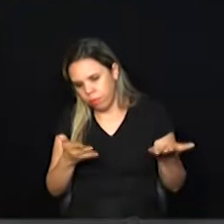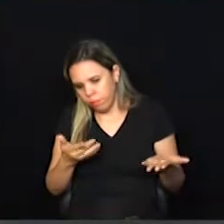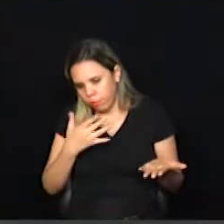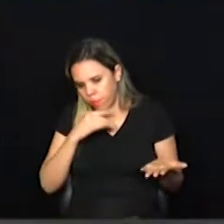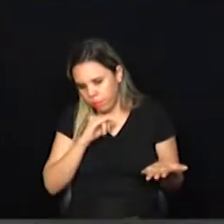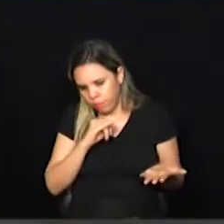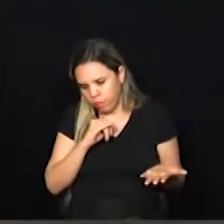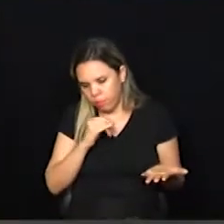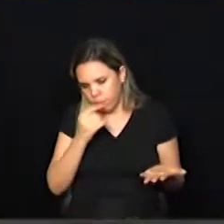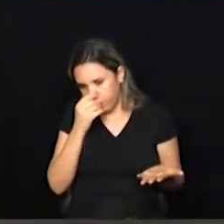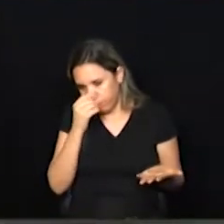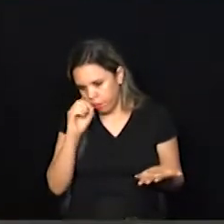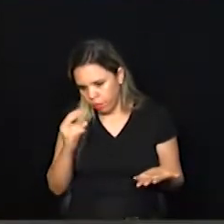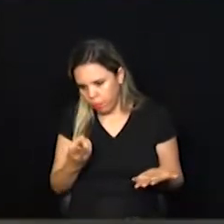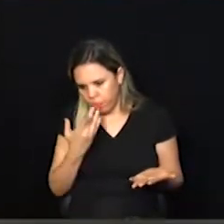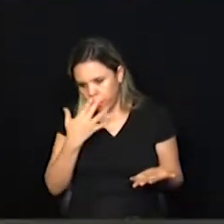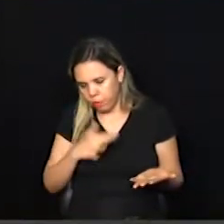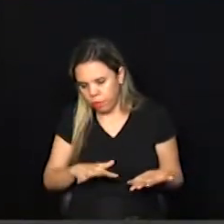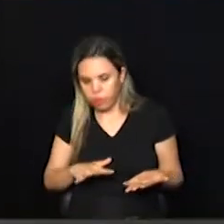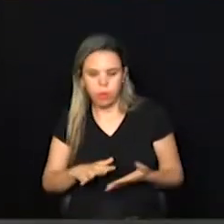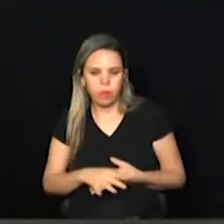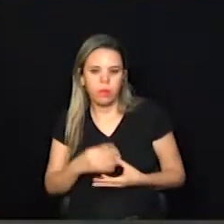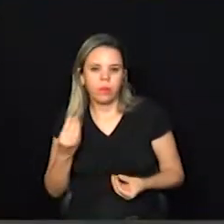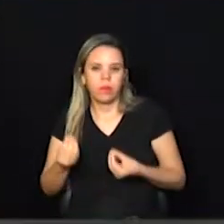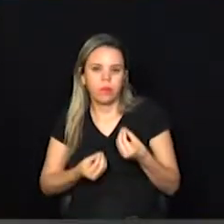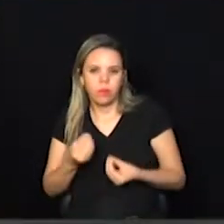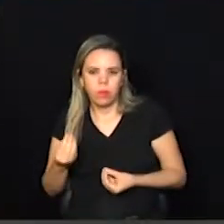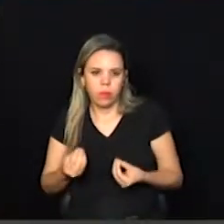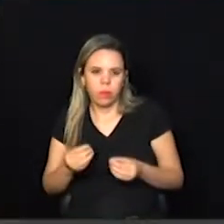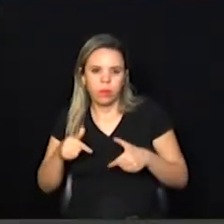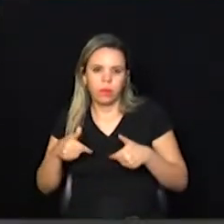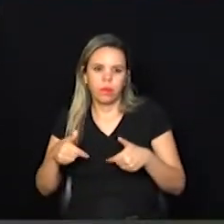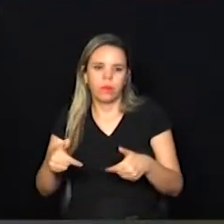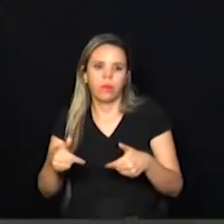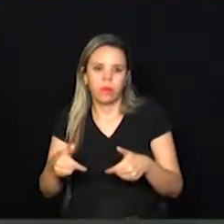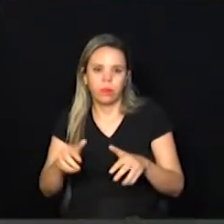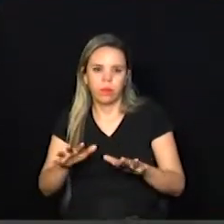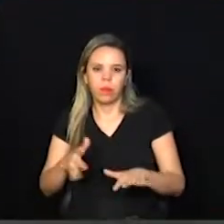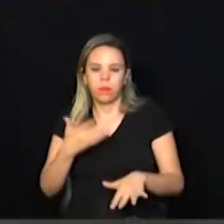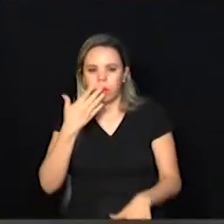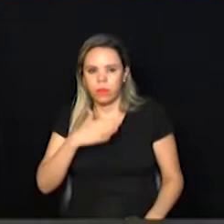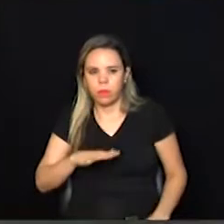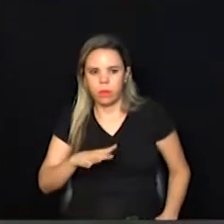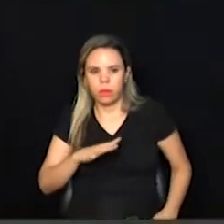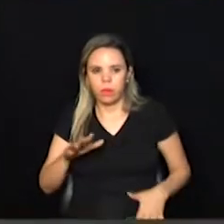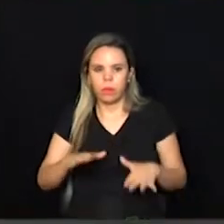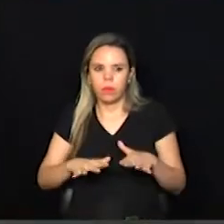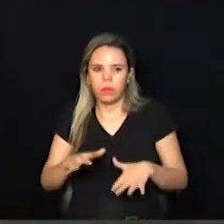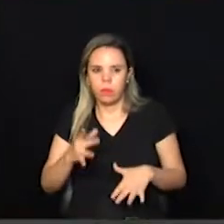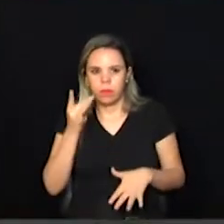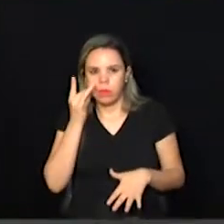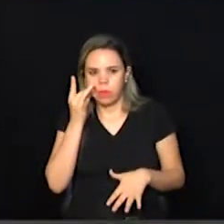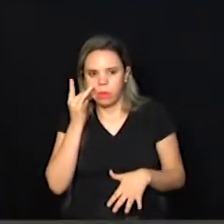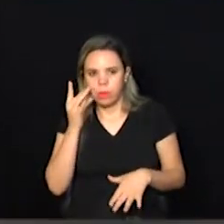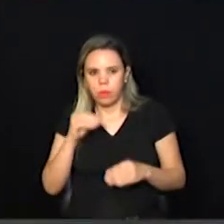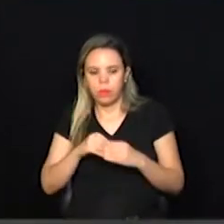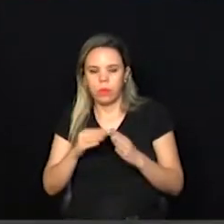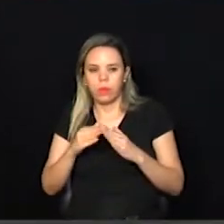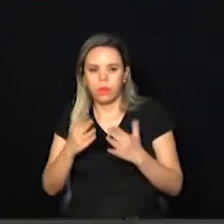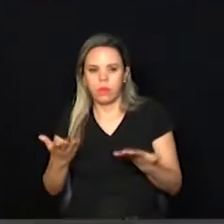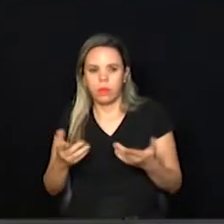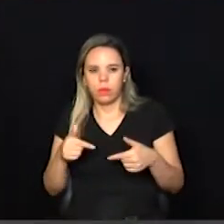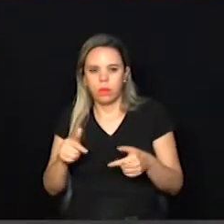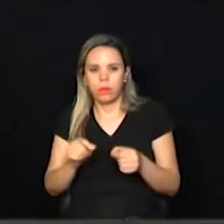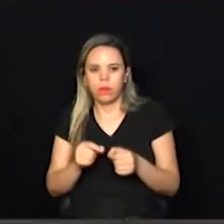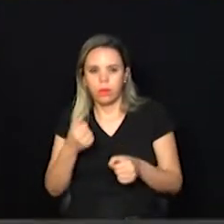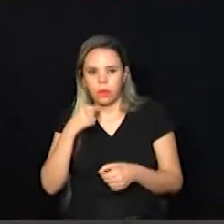pai, ou dessa criança, como que ela está reagindo a isso, apesar da criança muitas vezes presenciar dentro de casa, e como reagir,